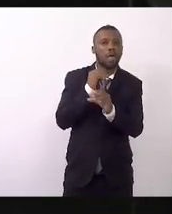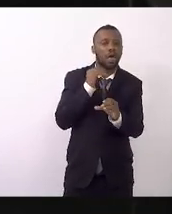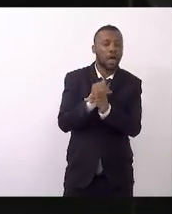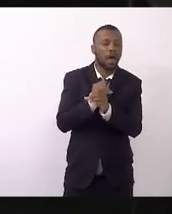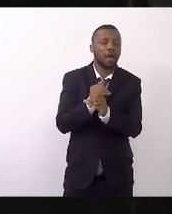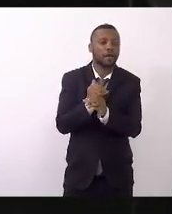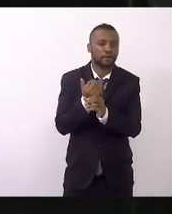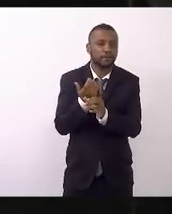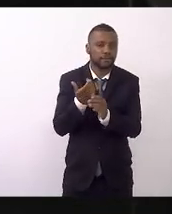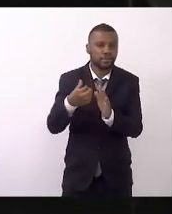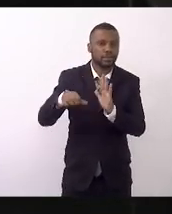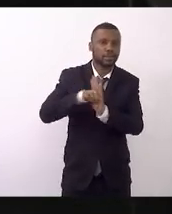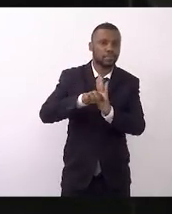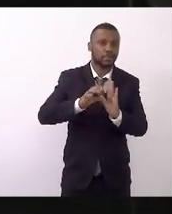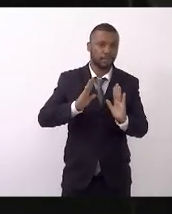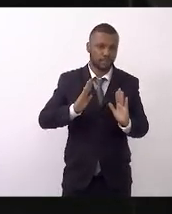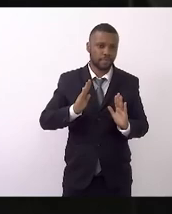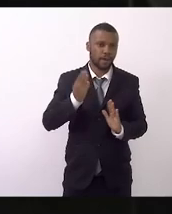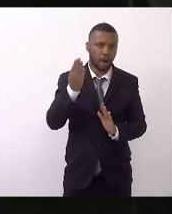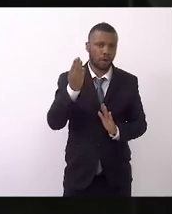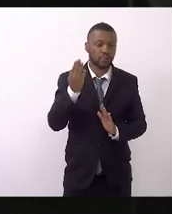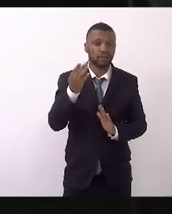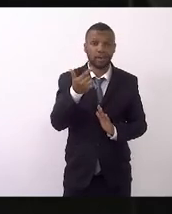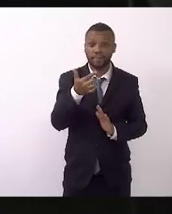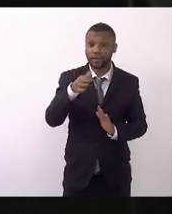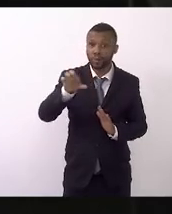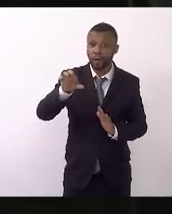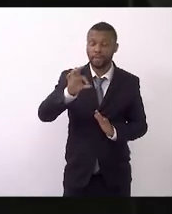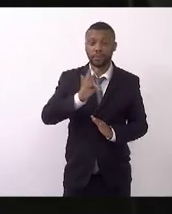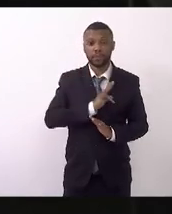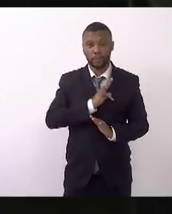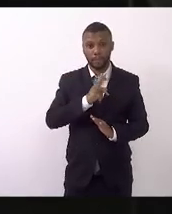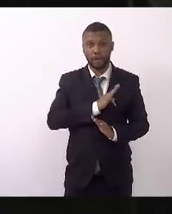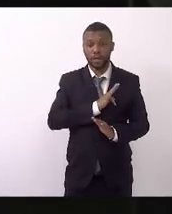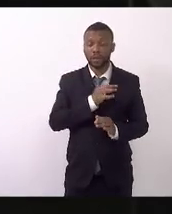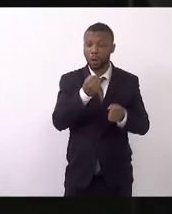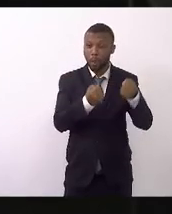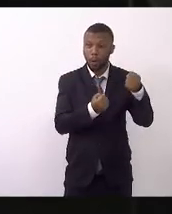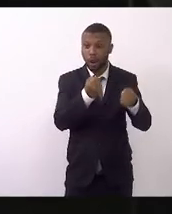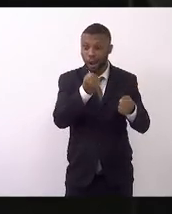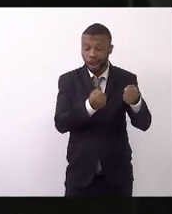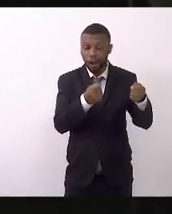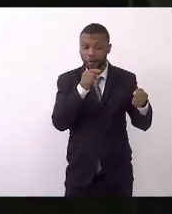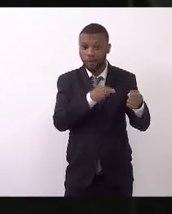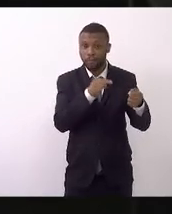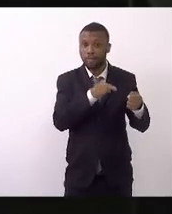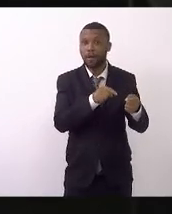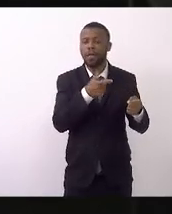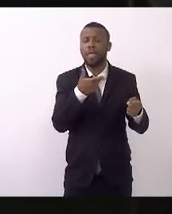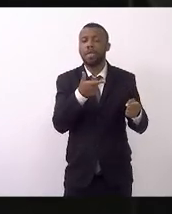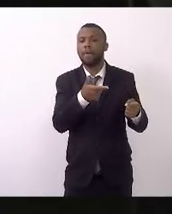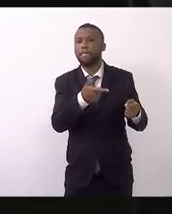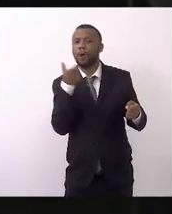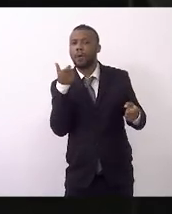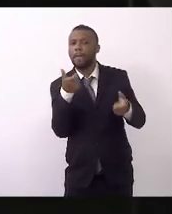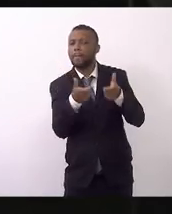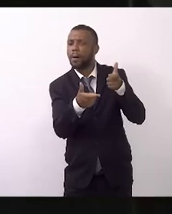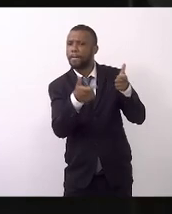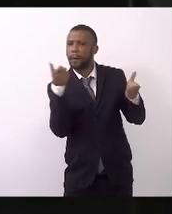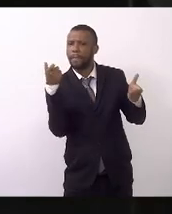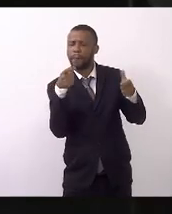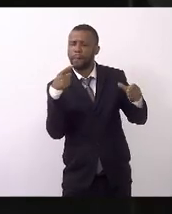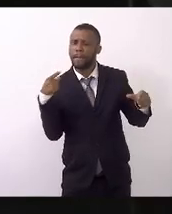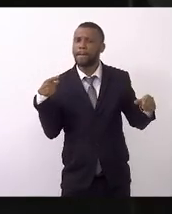vereador, na época, na 29DP, que disse que o carro foi atingido por disparo